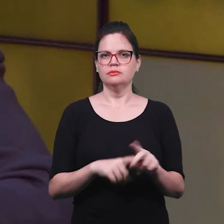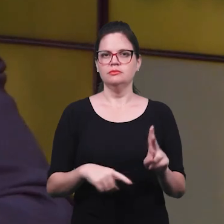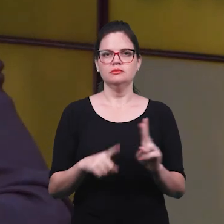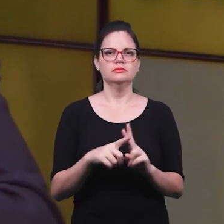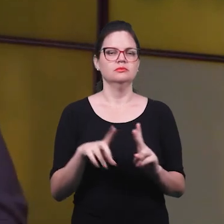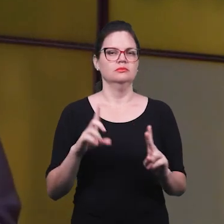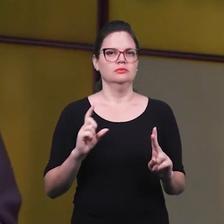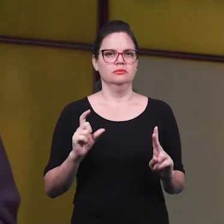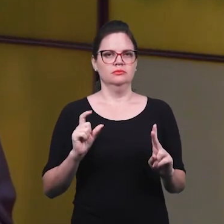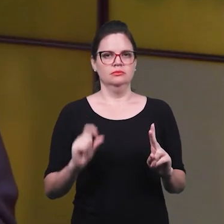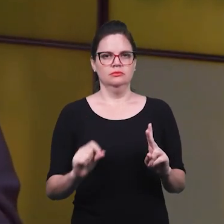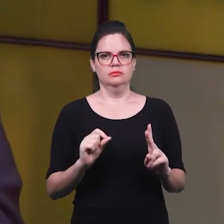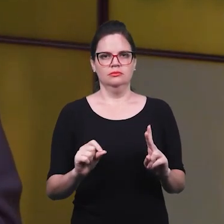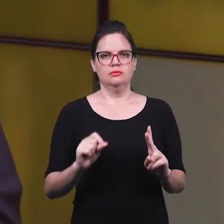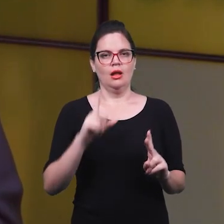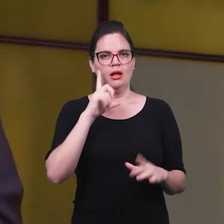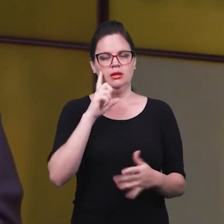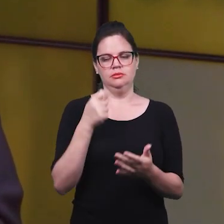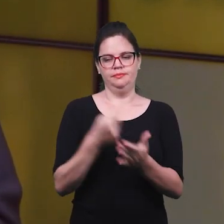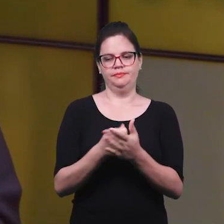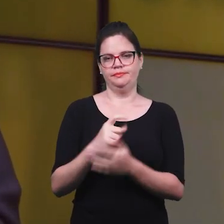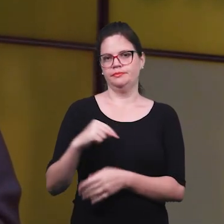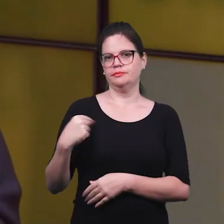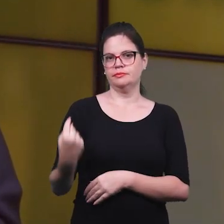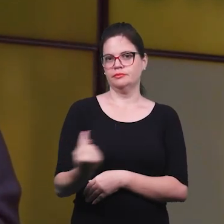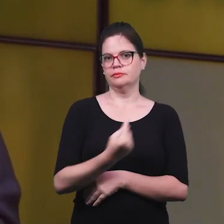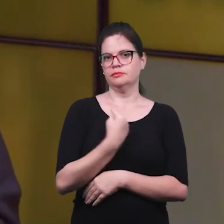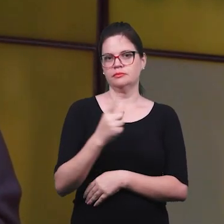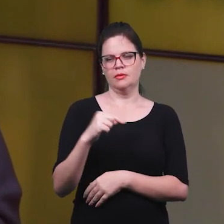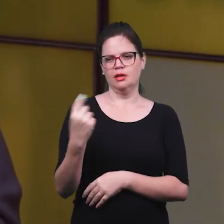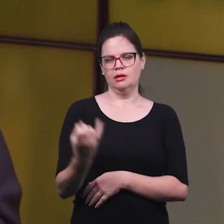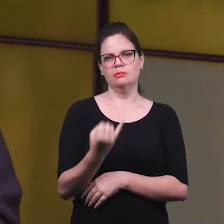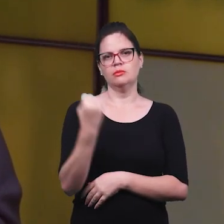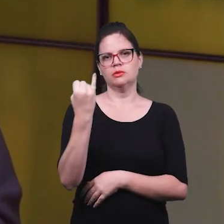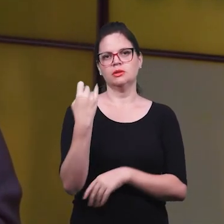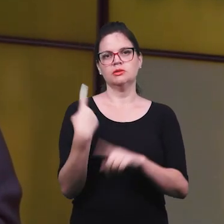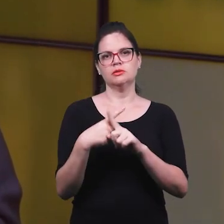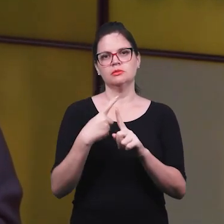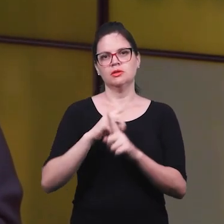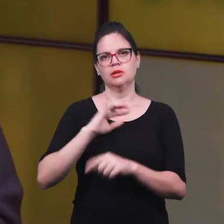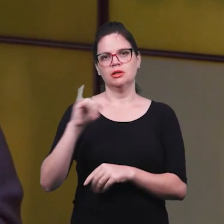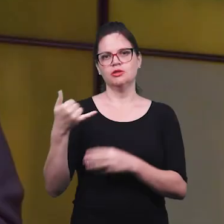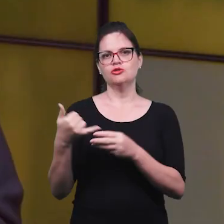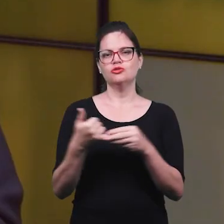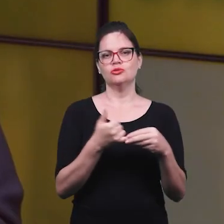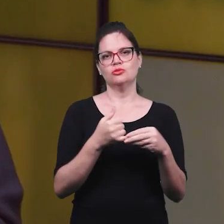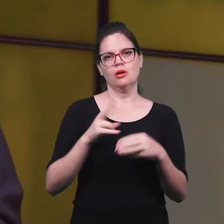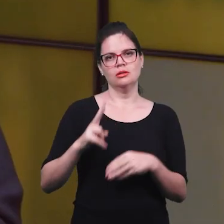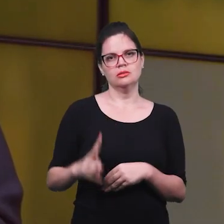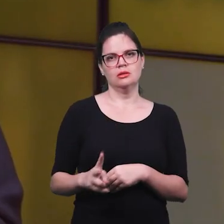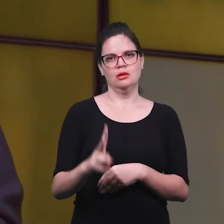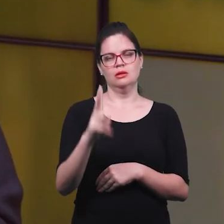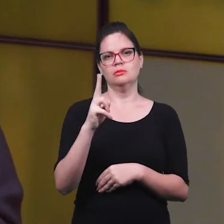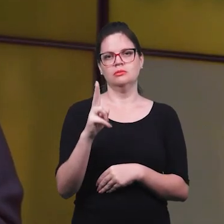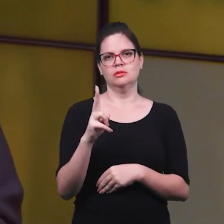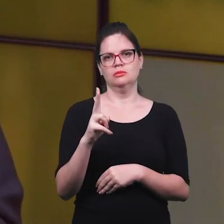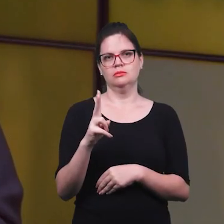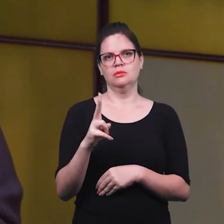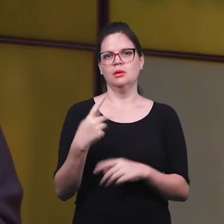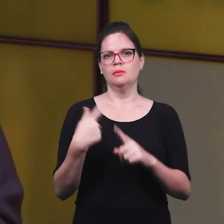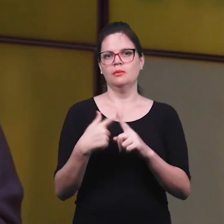nossa volta a nossa decisão. A decisão tão importante que Josué fez, ele primeiro traz para